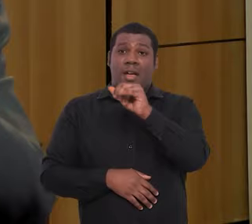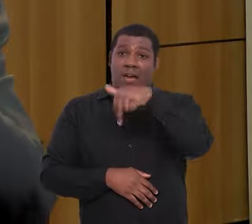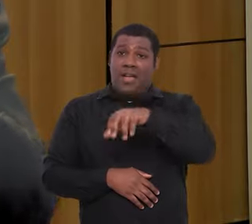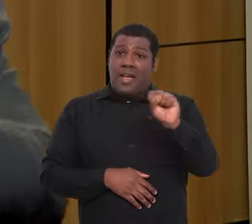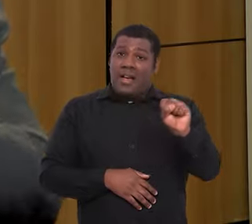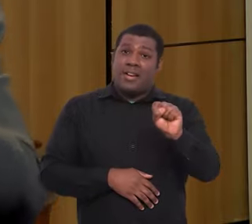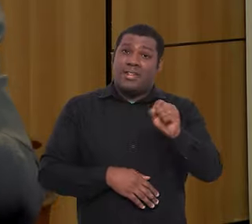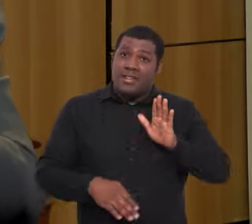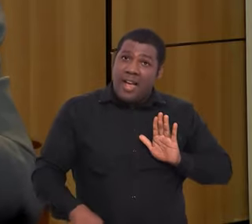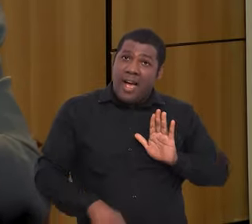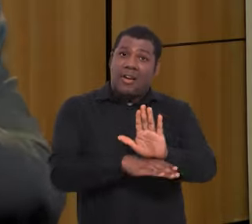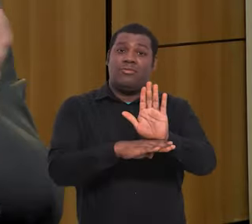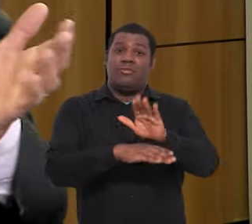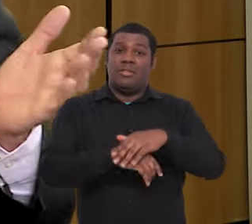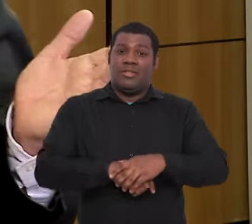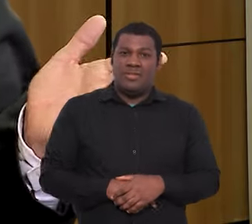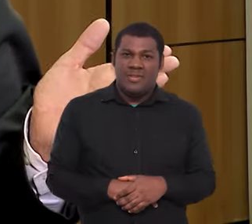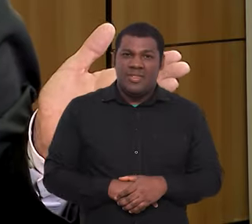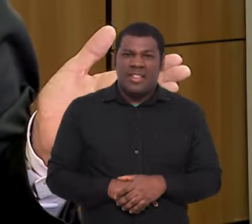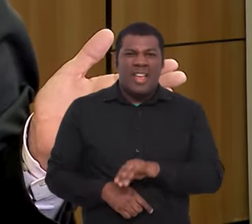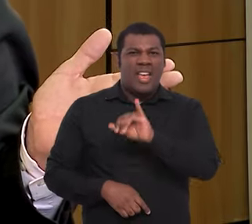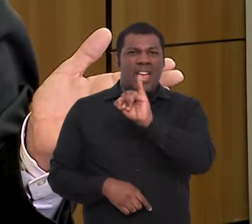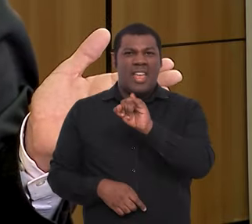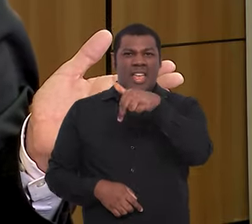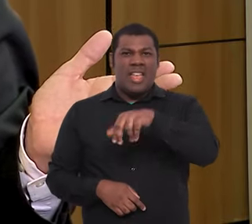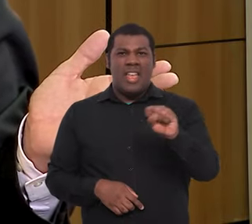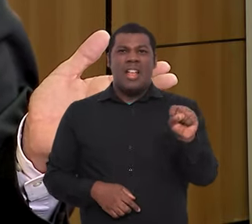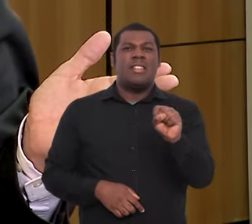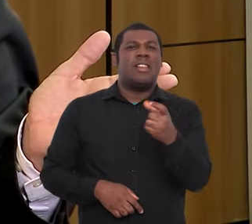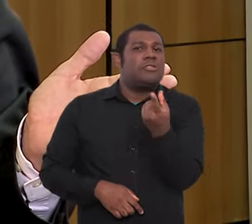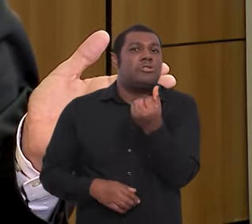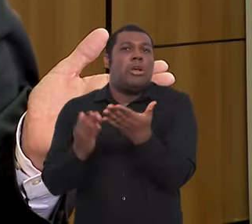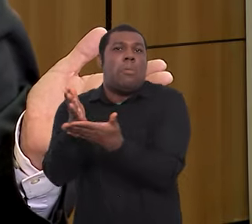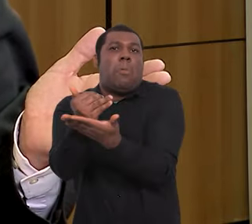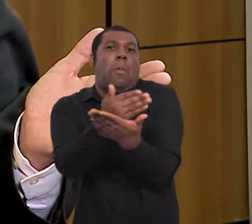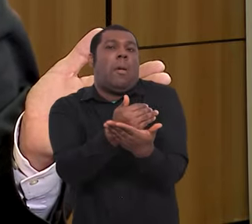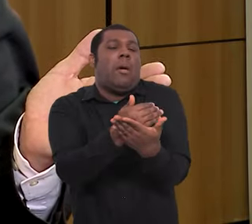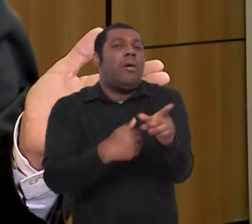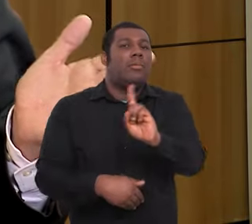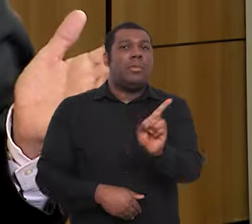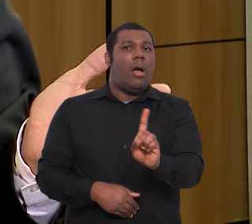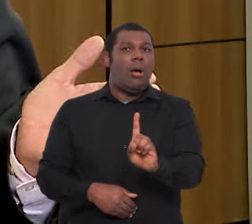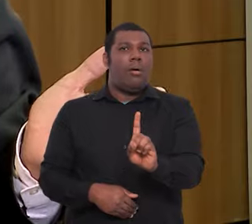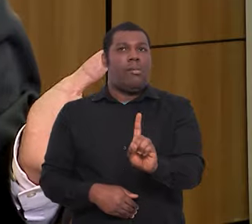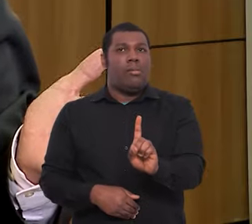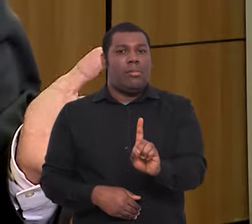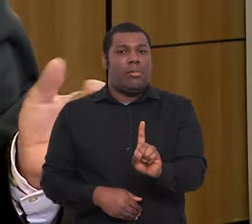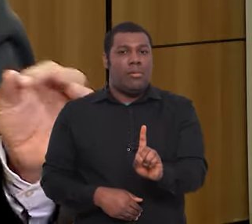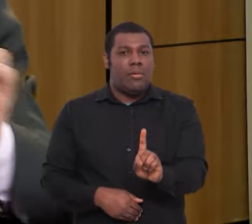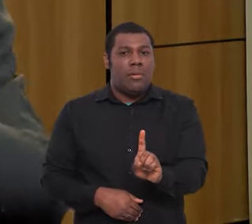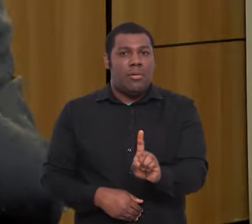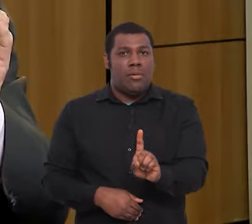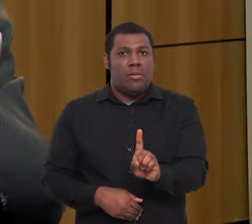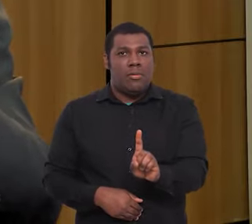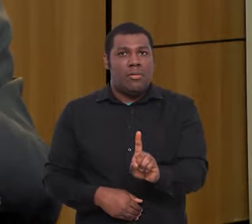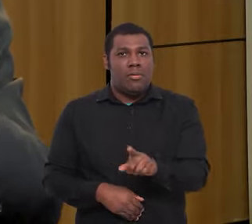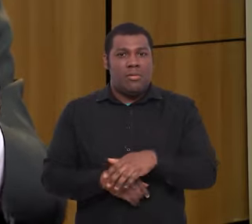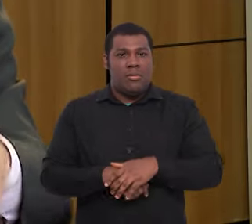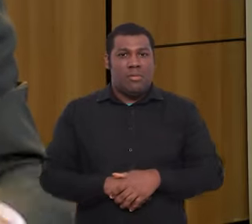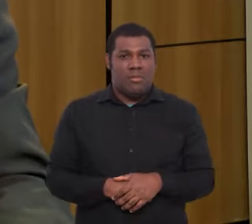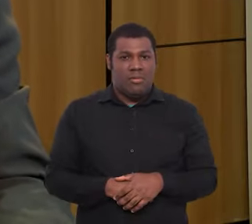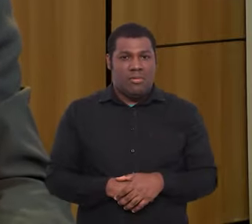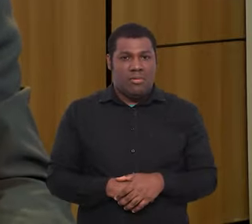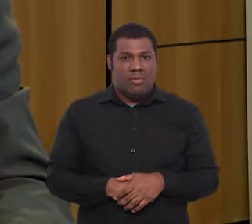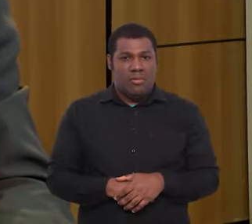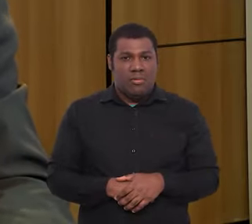é por isso a tua contribuição não é para resol o problema da Previdência a tua contribuição não vai resolver o problema